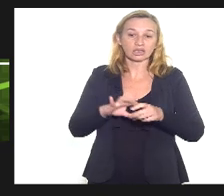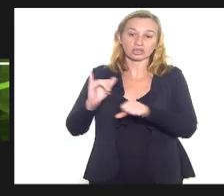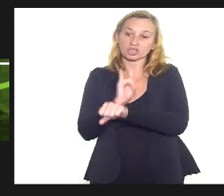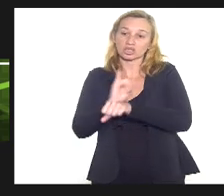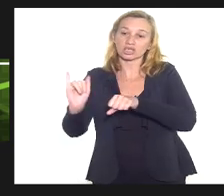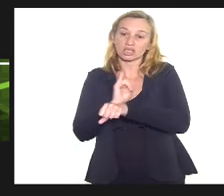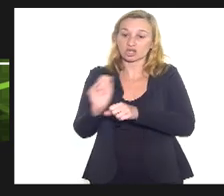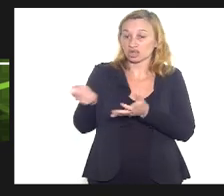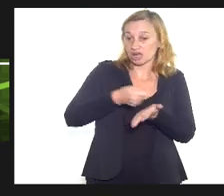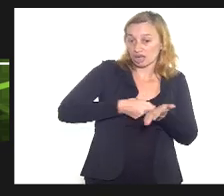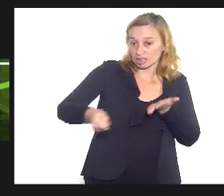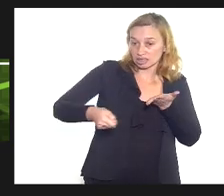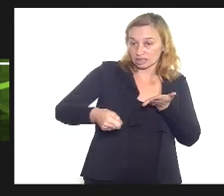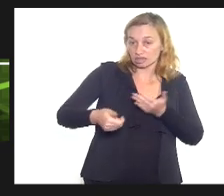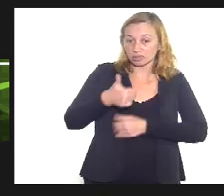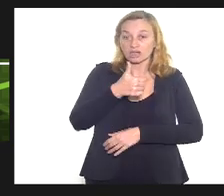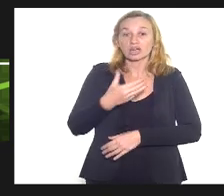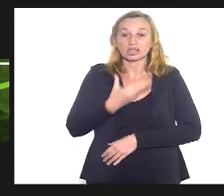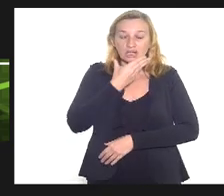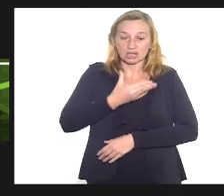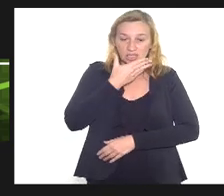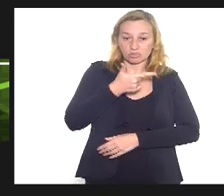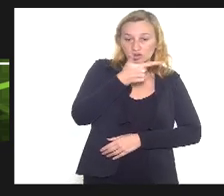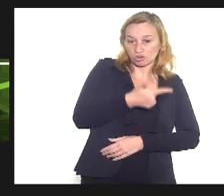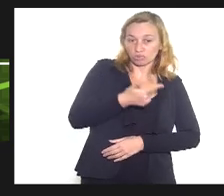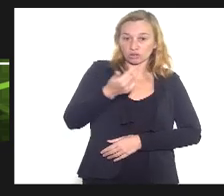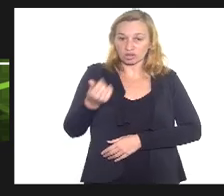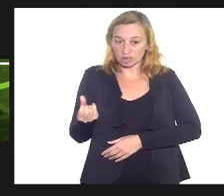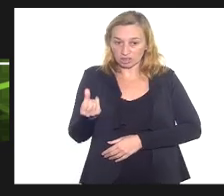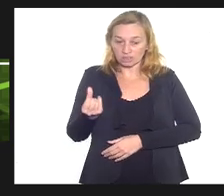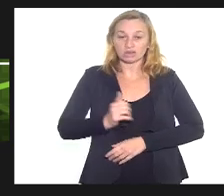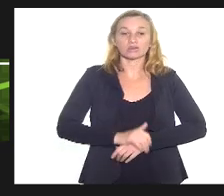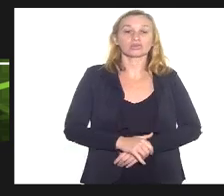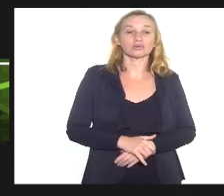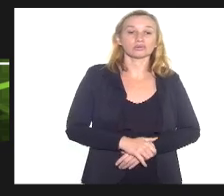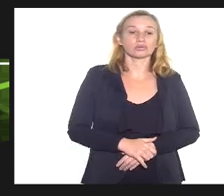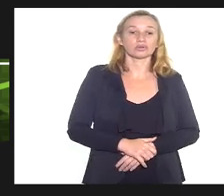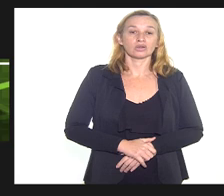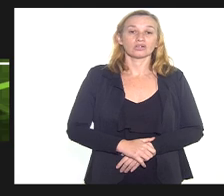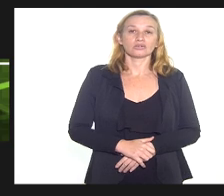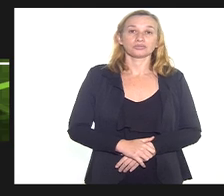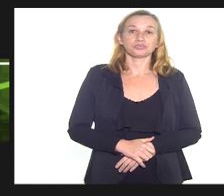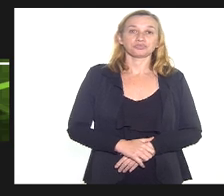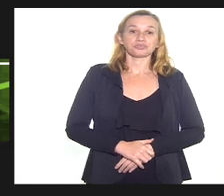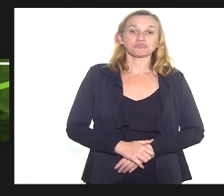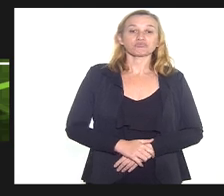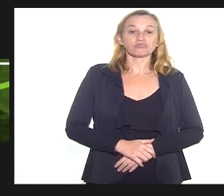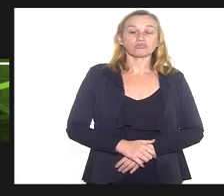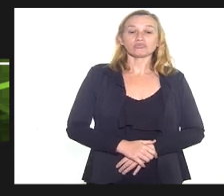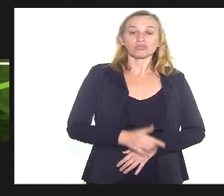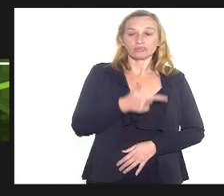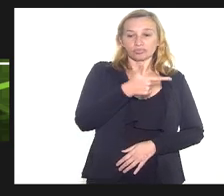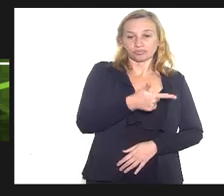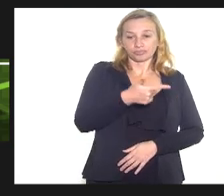estratégica assinada em dezembro de 2016. No ano de